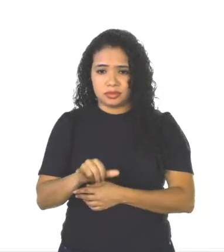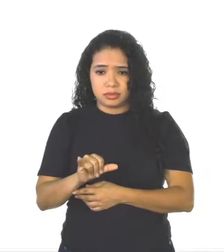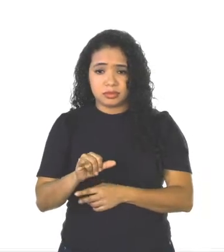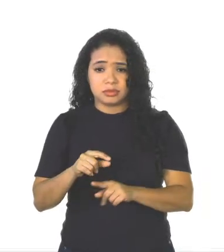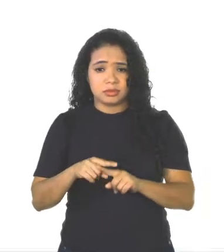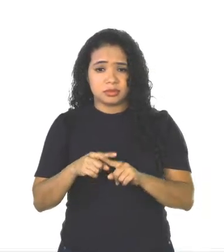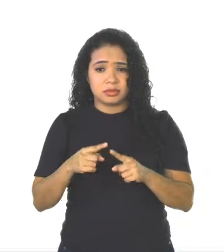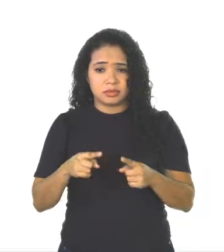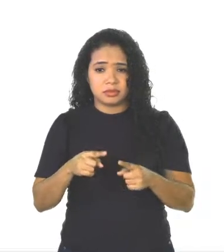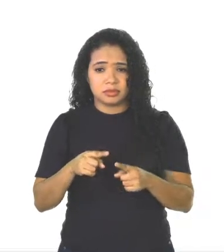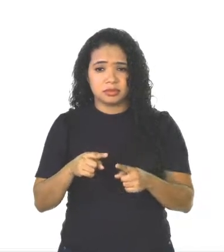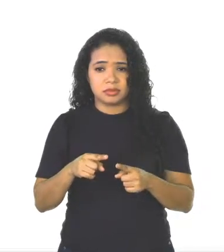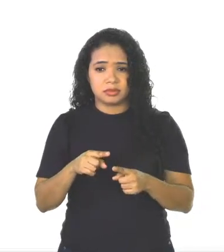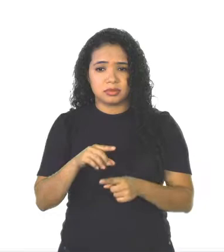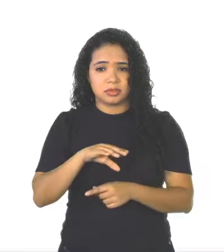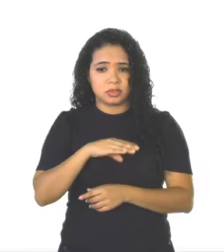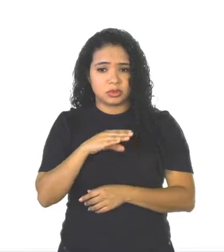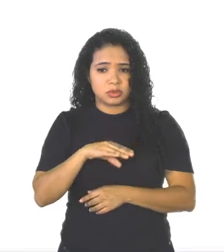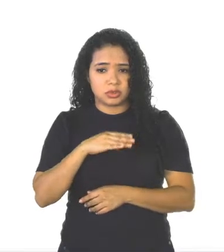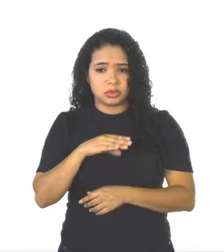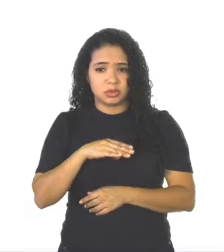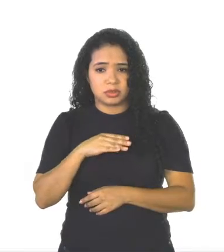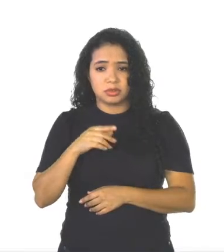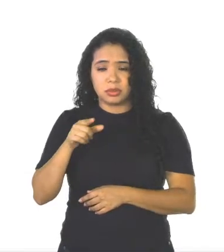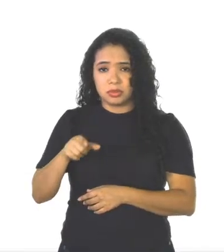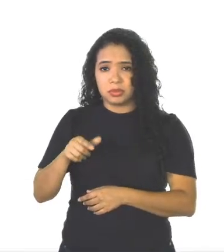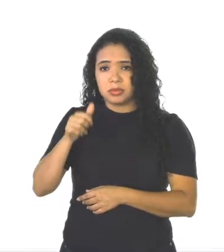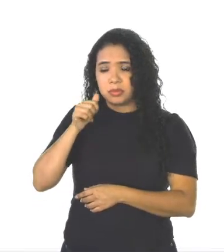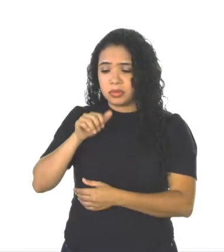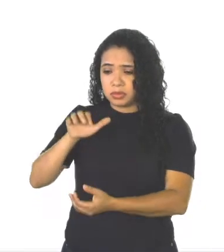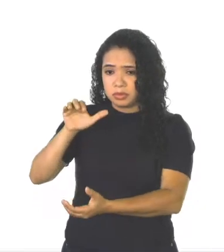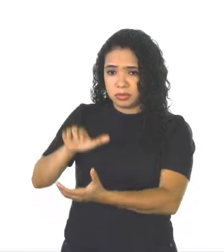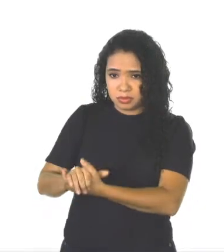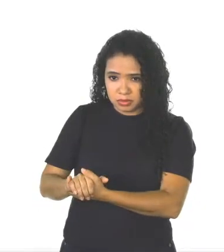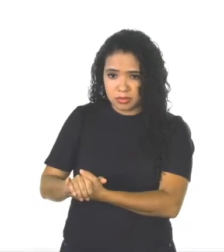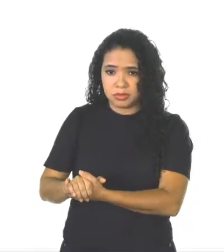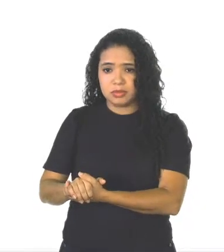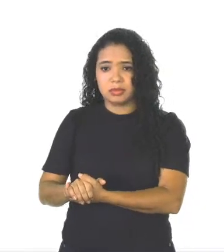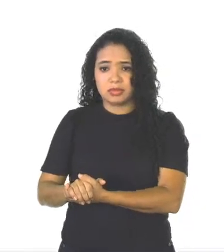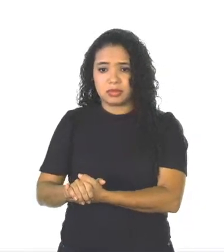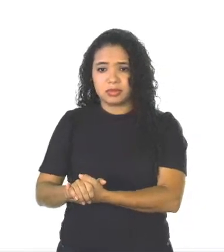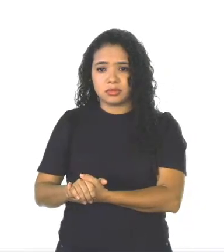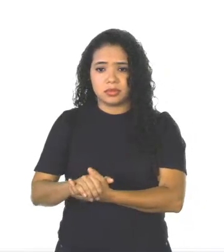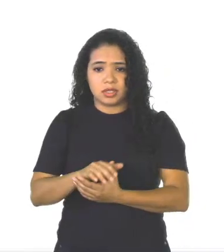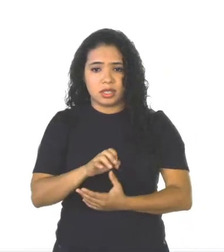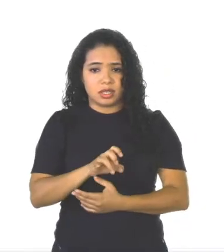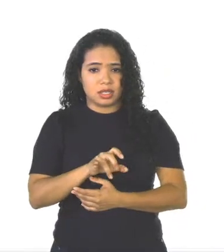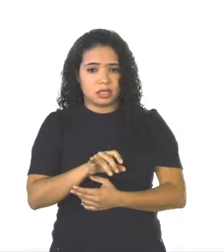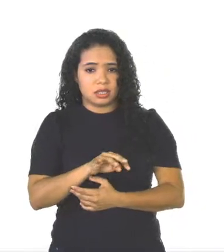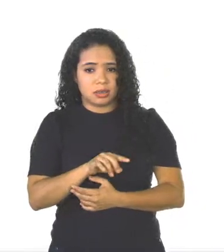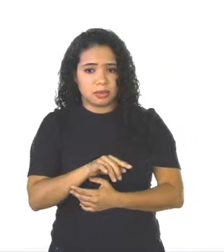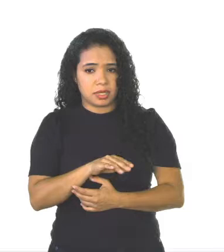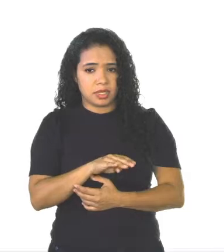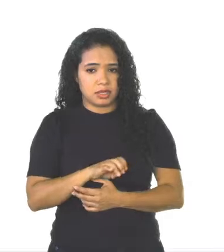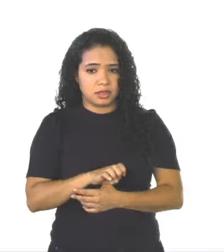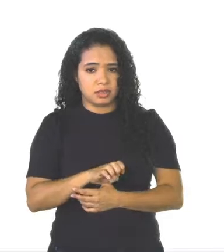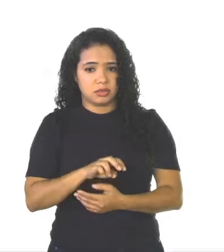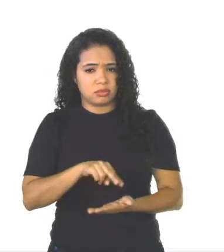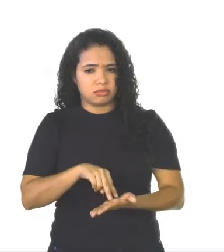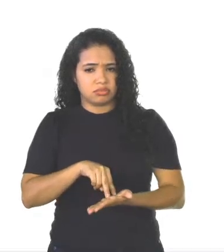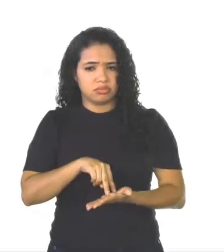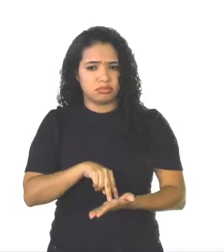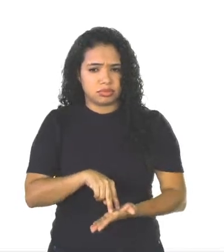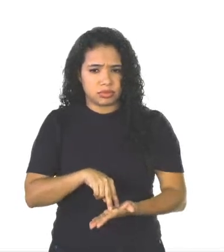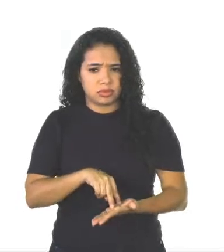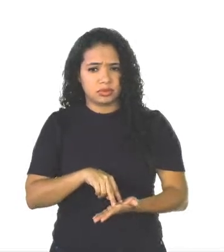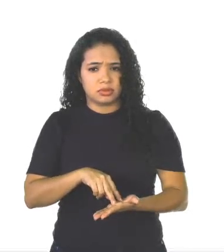porém, afinal, toma coragem e pede a moça em casamento. Elizabeth, contudo, permanece firme